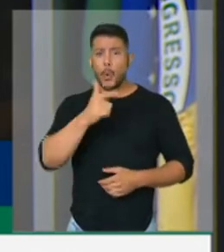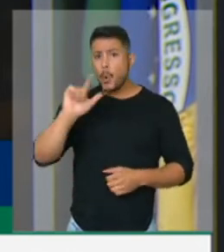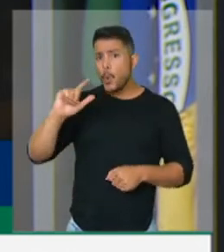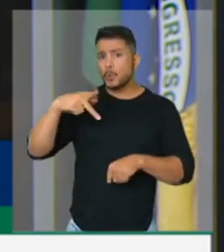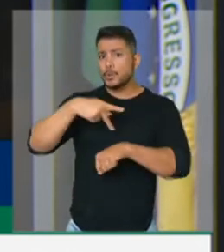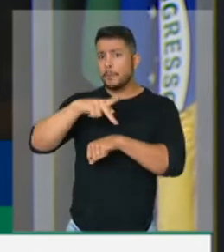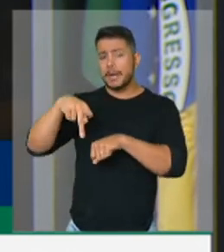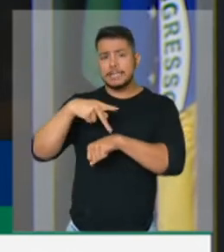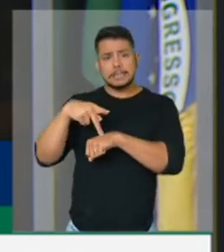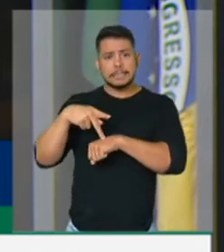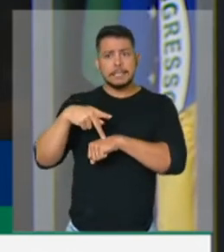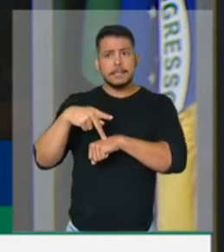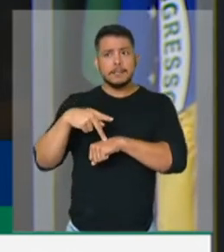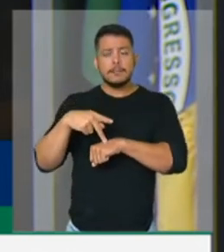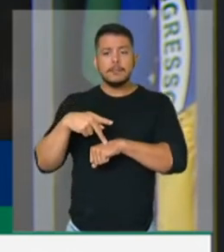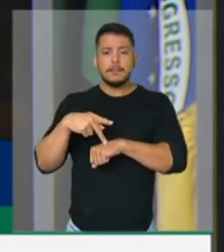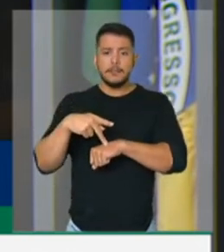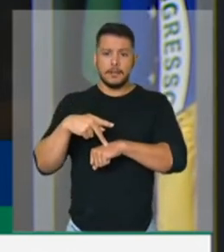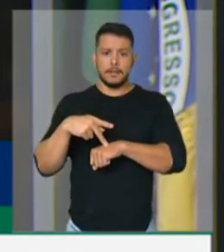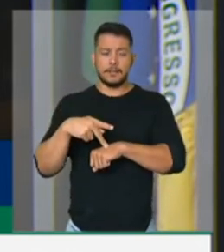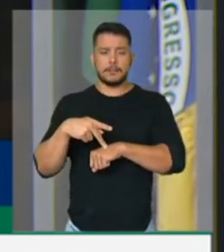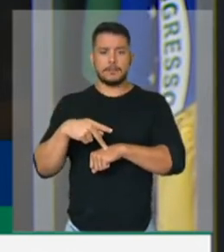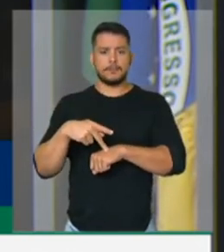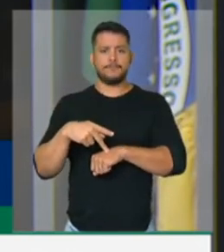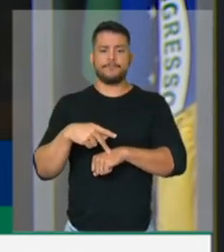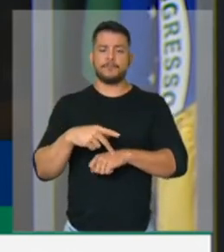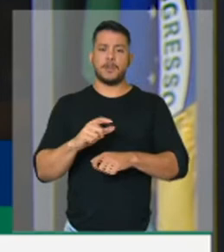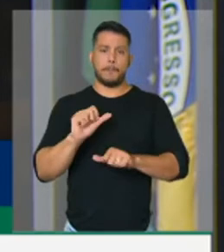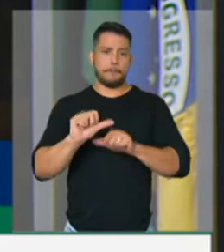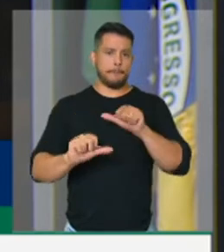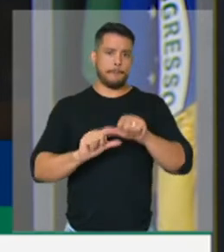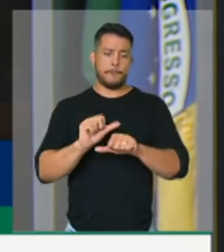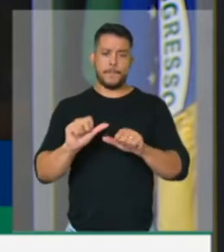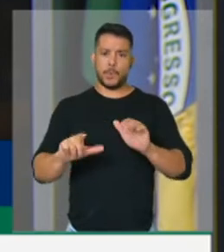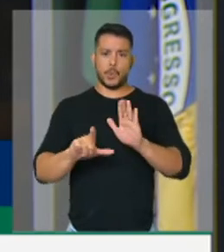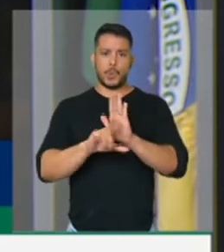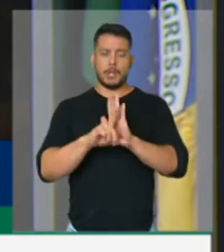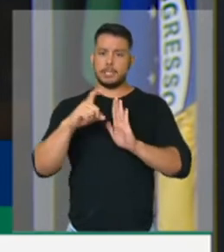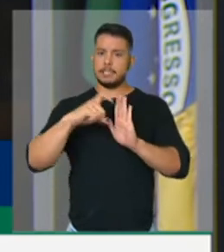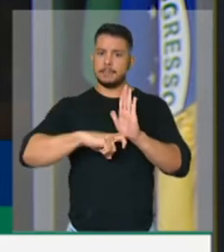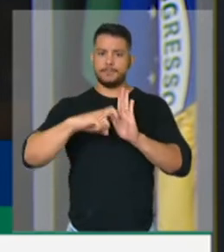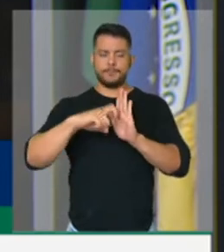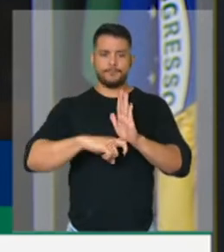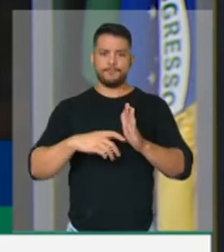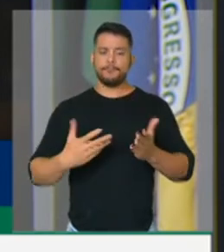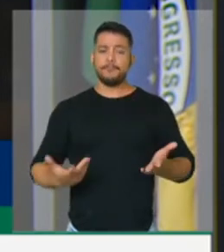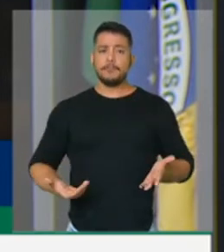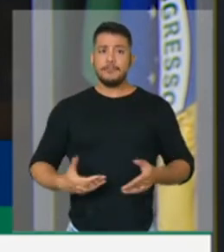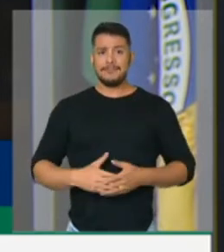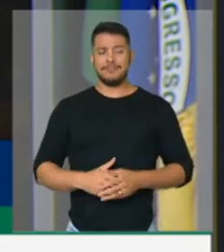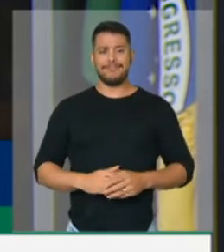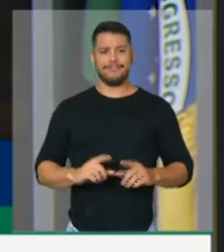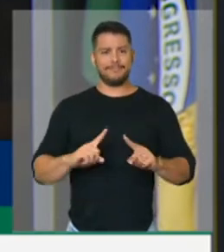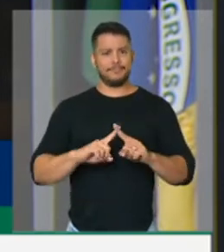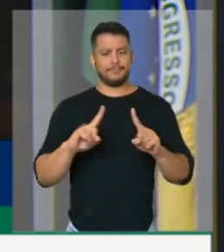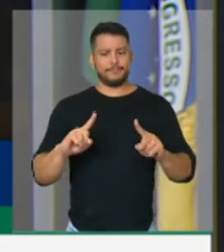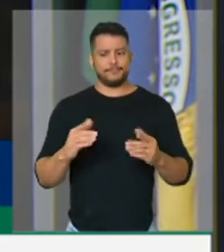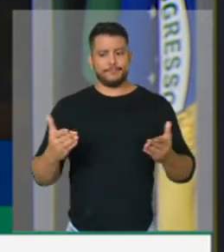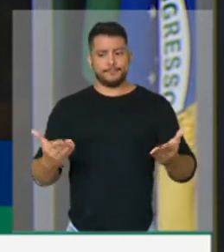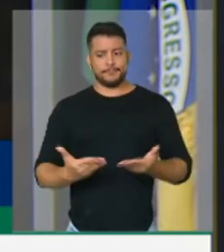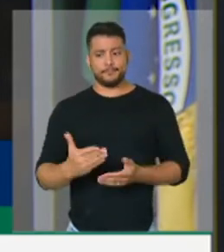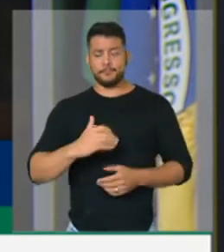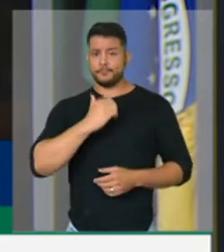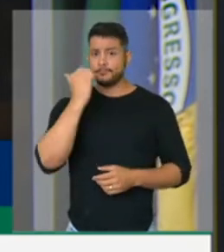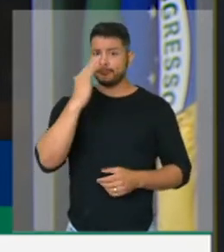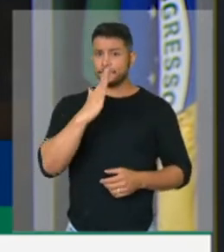mundo está fazendo isso. E não é certo que o Brasil coloque mais este